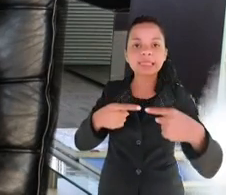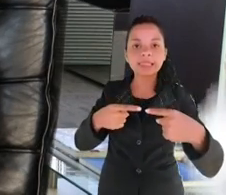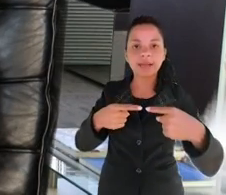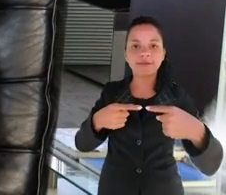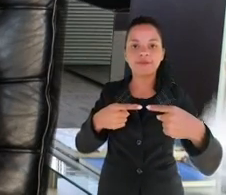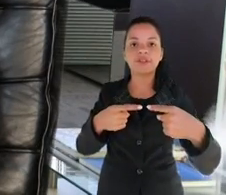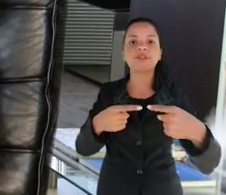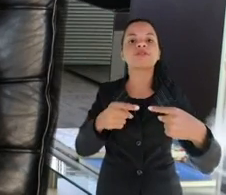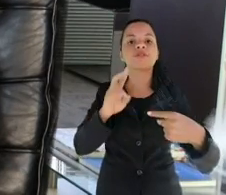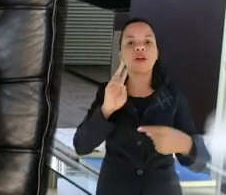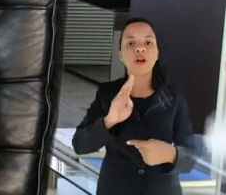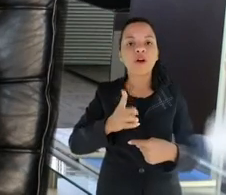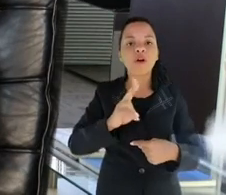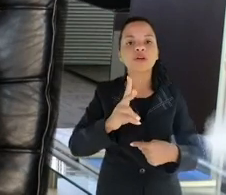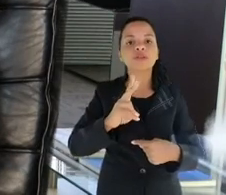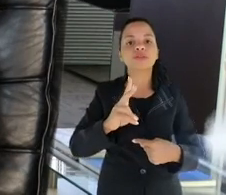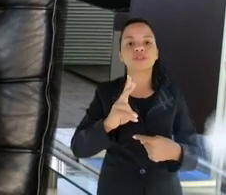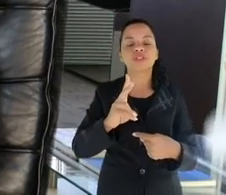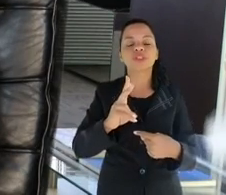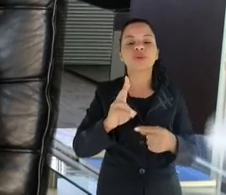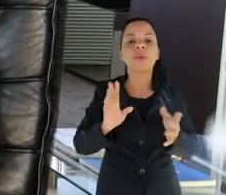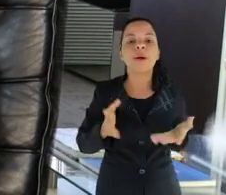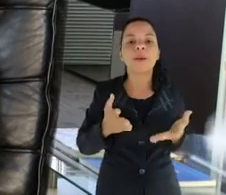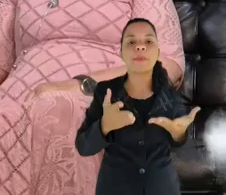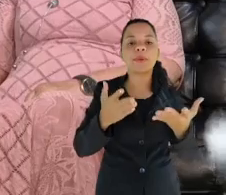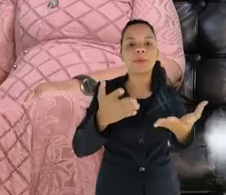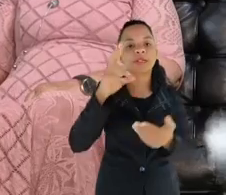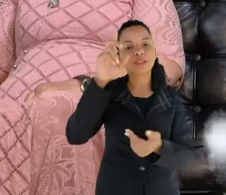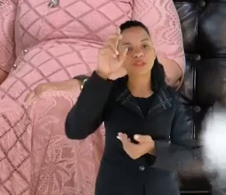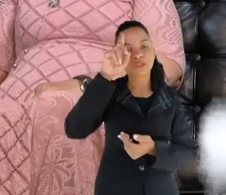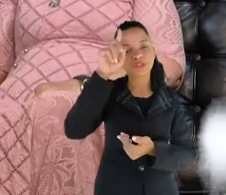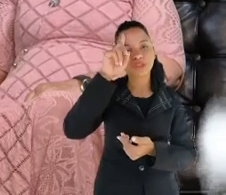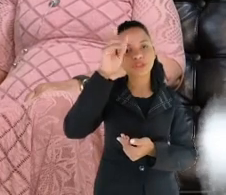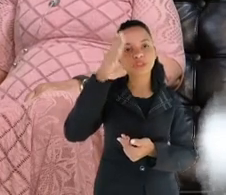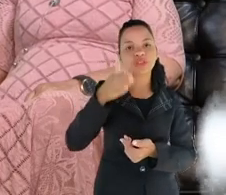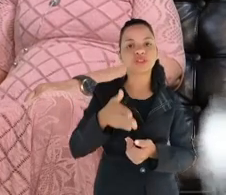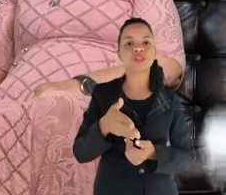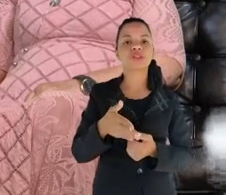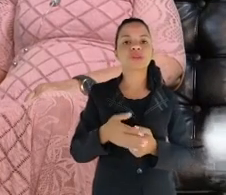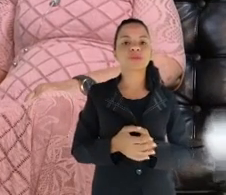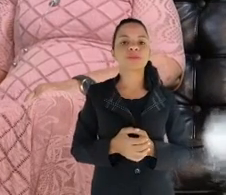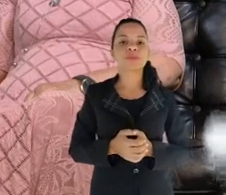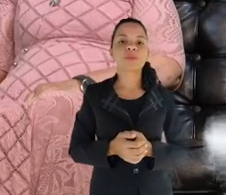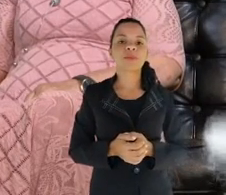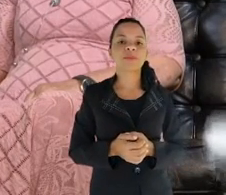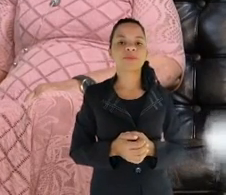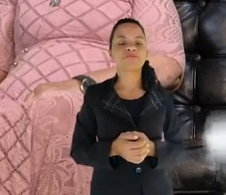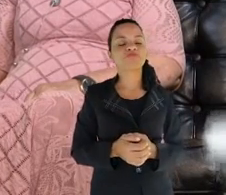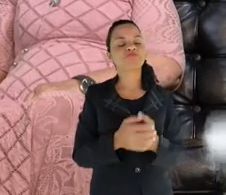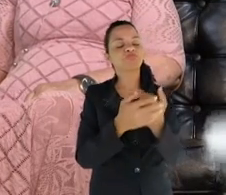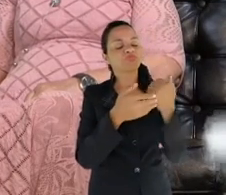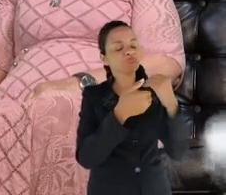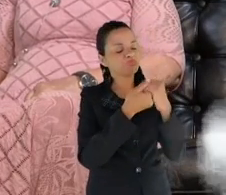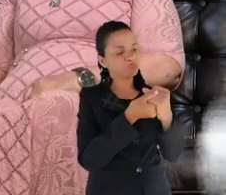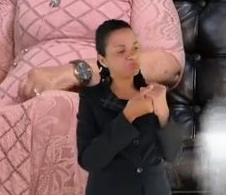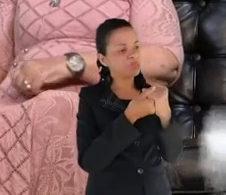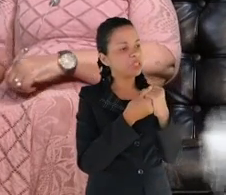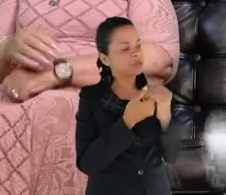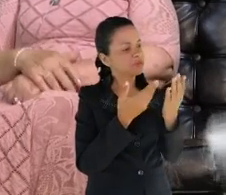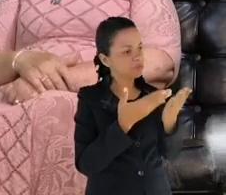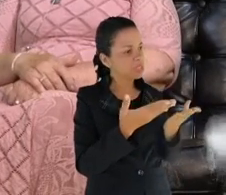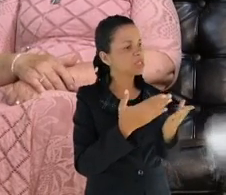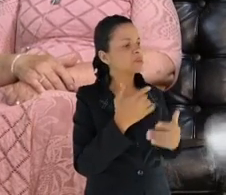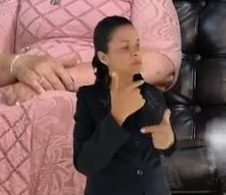o aprimoramento no dia a dia. Incrível, parabéns, de fato um reconhecimento por um trabalho que